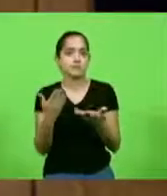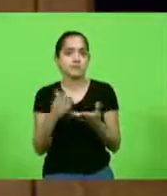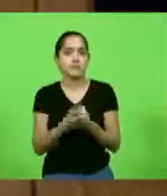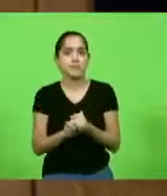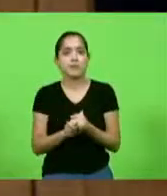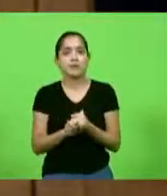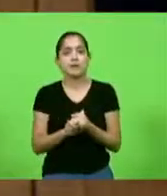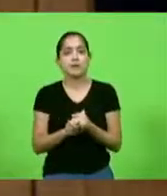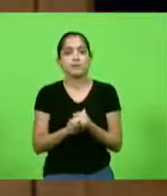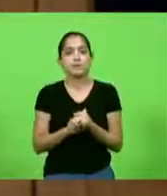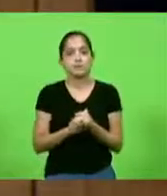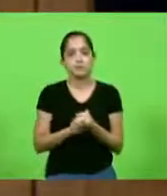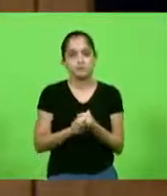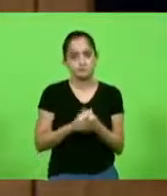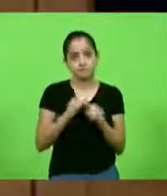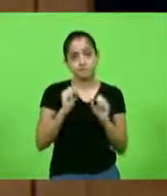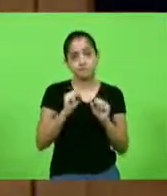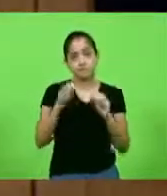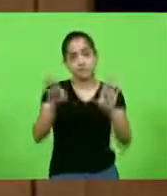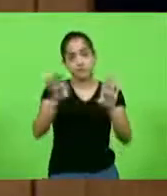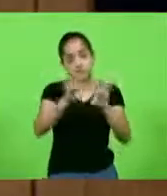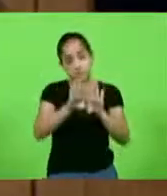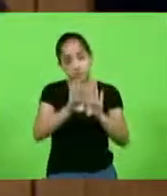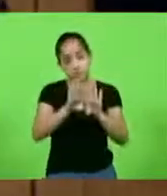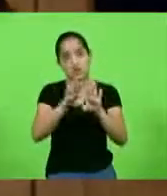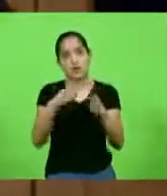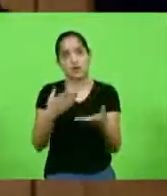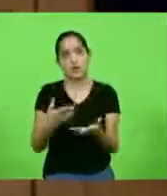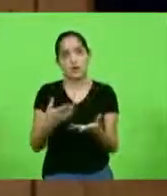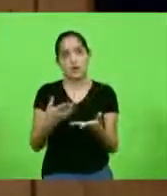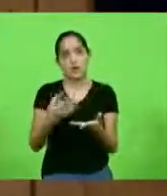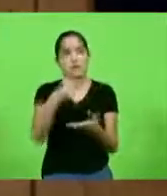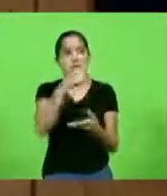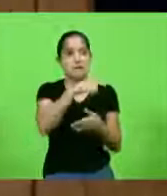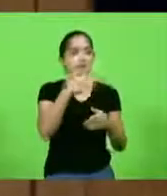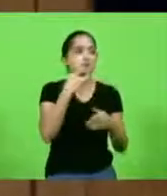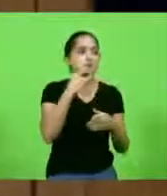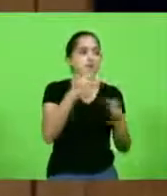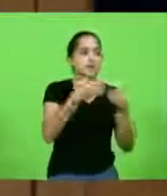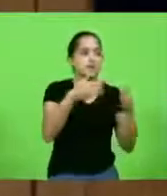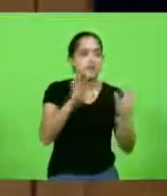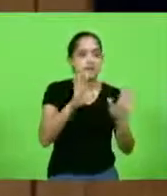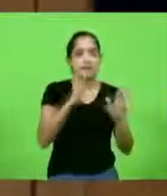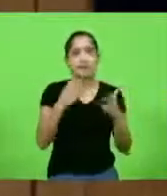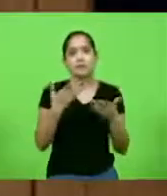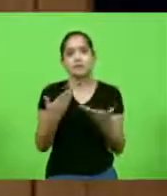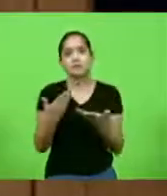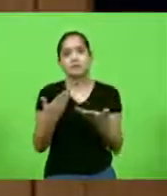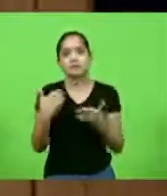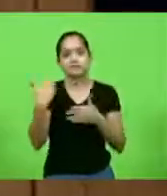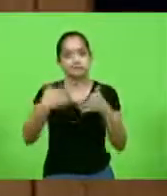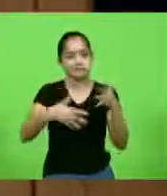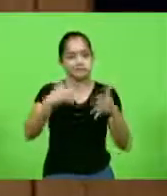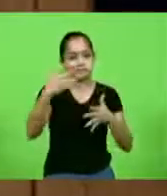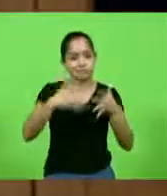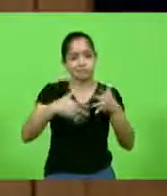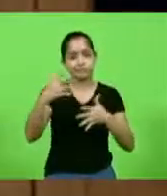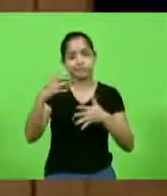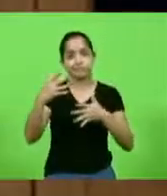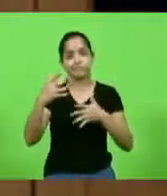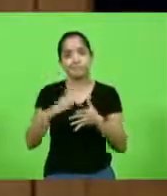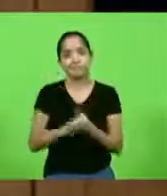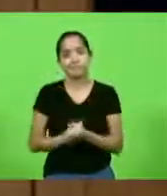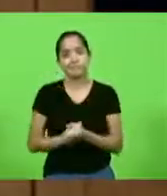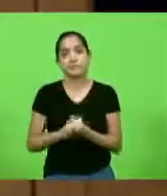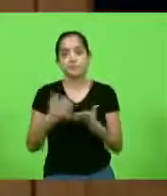vai poder, vai ter que fechar uma aula de beach tennis, mas o bar dele vai estar aberto. Essa loucura toda, e